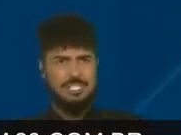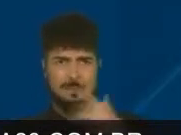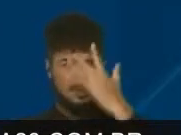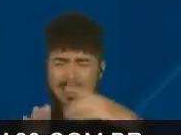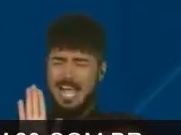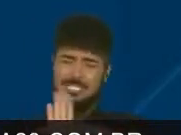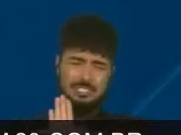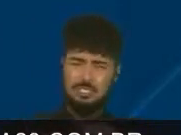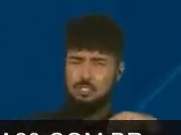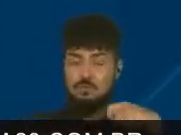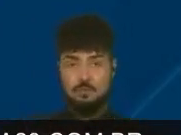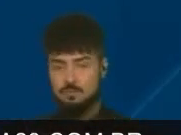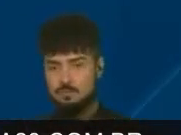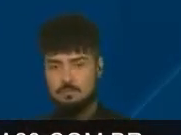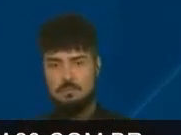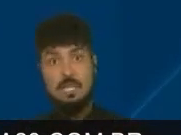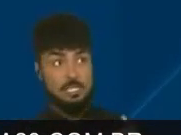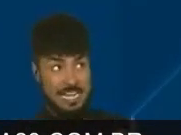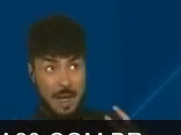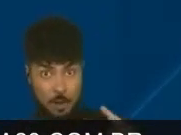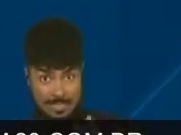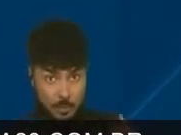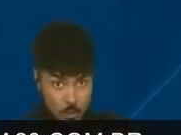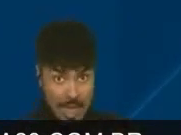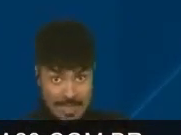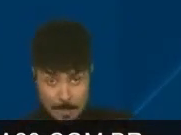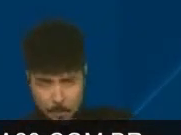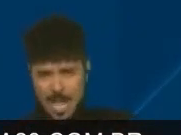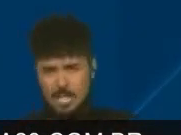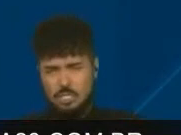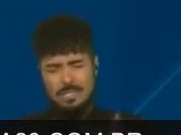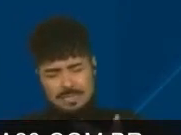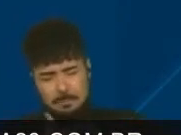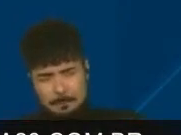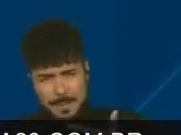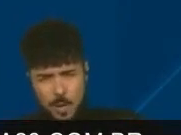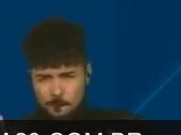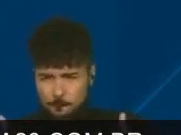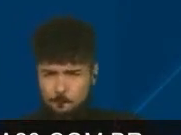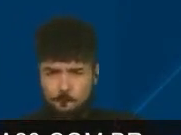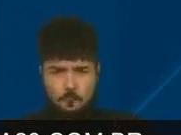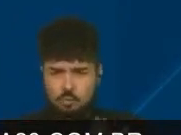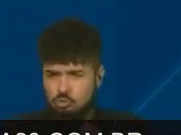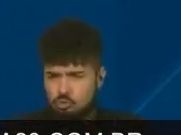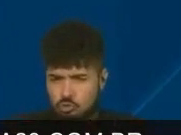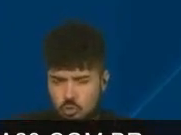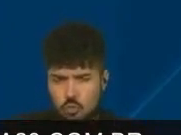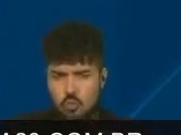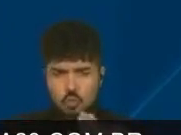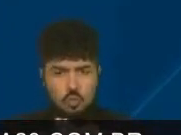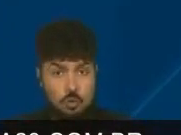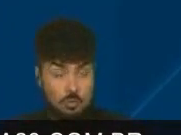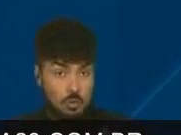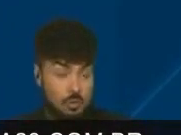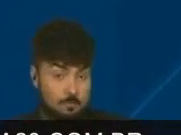gente teve um trabalho muito intenso, né, para a gente executar um estudo lá do local. Conseguimos fazer aí, a